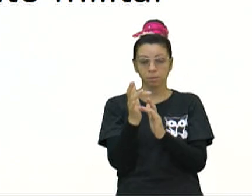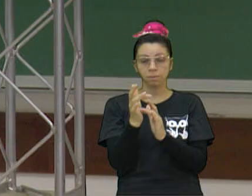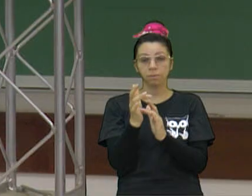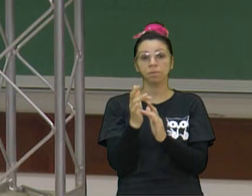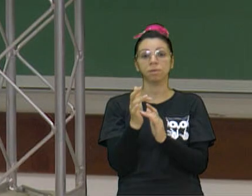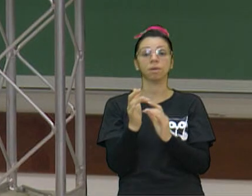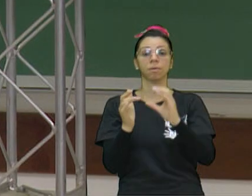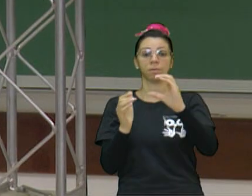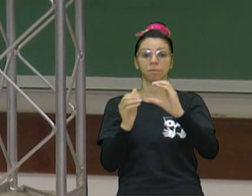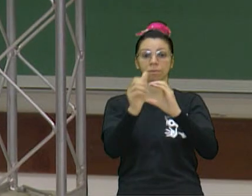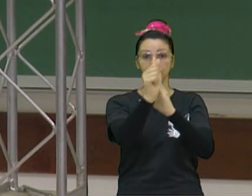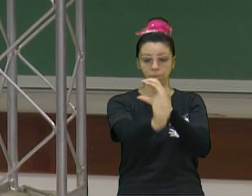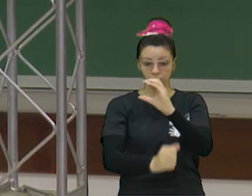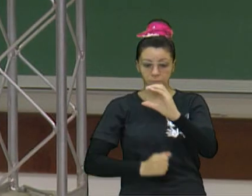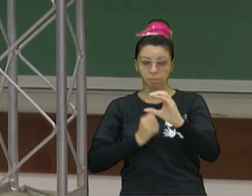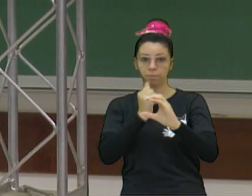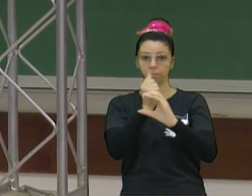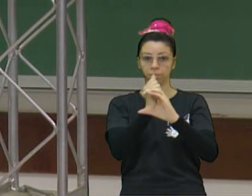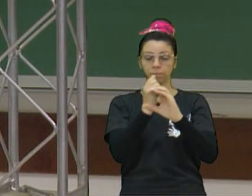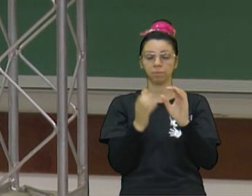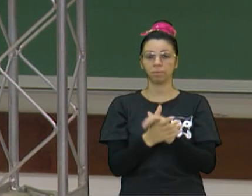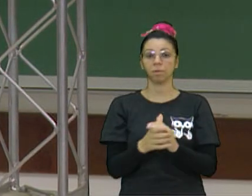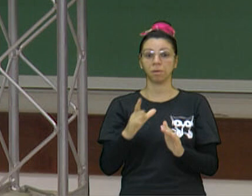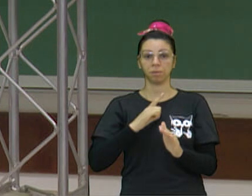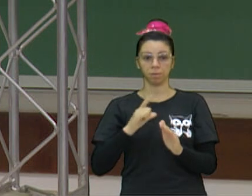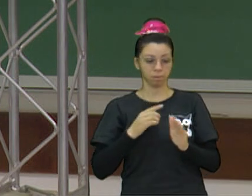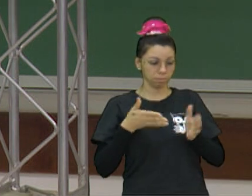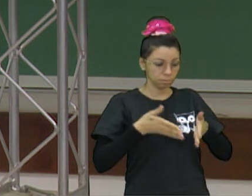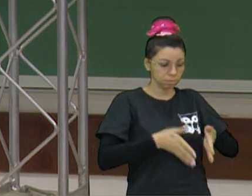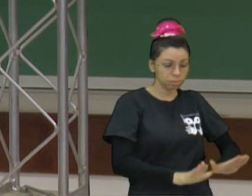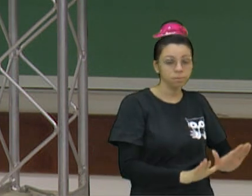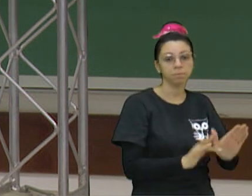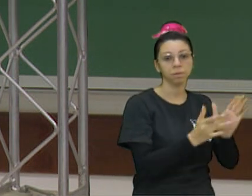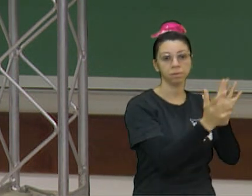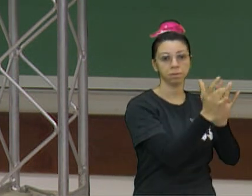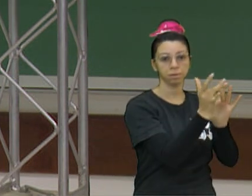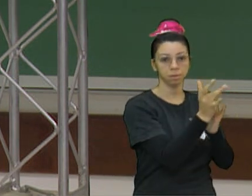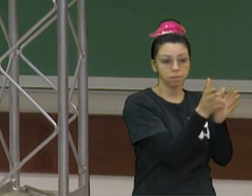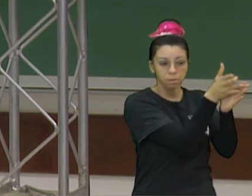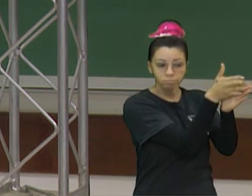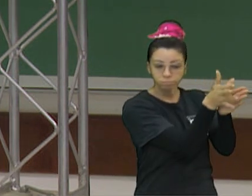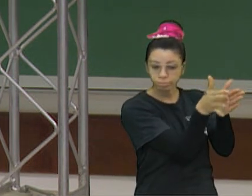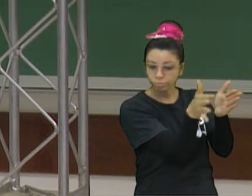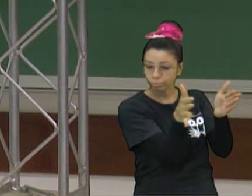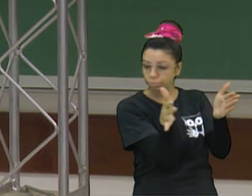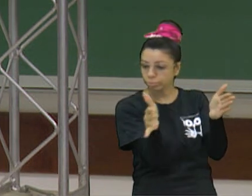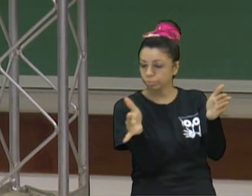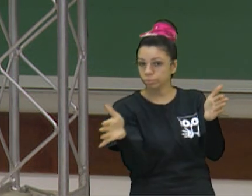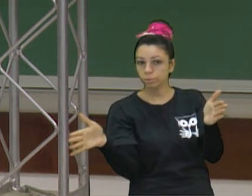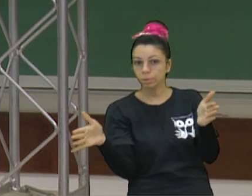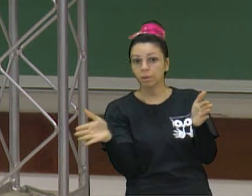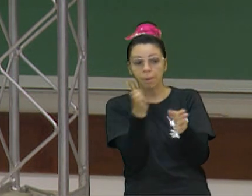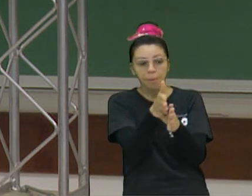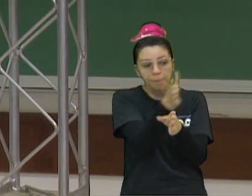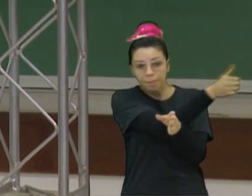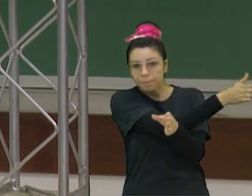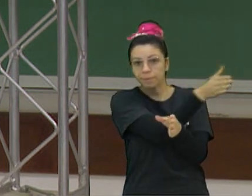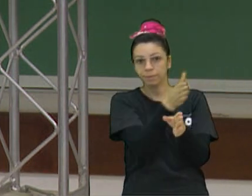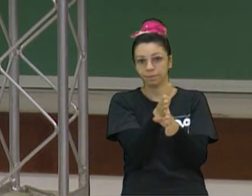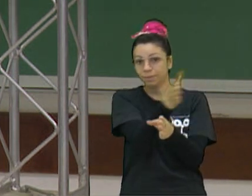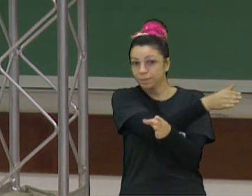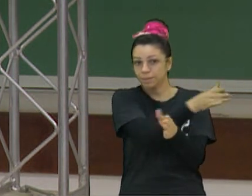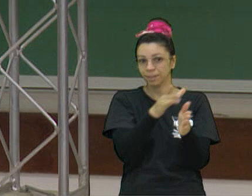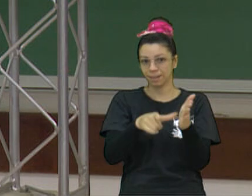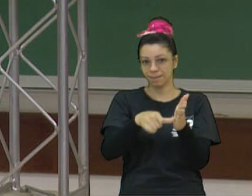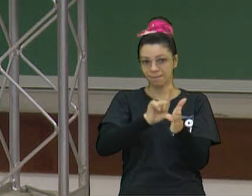temos do nascimento de Cristo até hoje 2020 anos, então isso daí foi o que ocorreu, o que aconteceu antes desses 2020 anos. Então